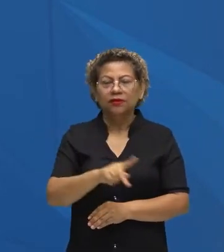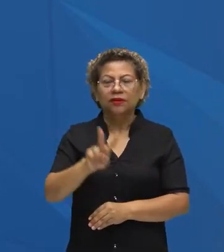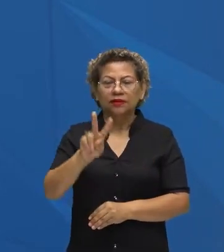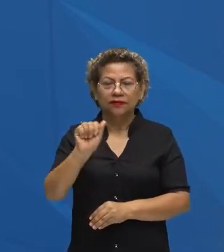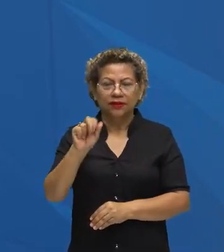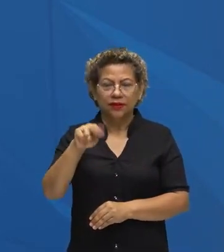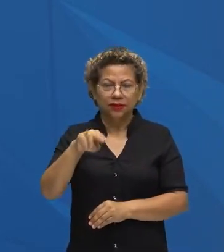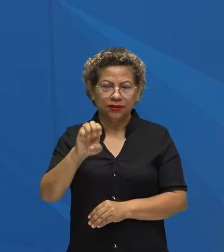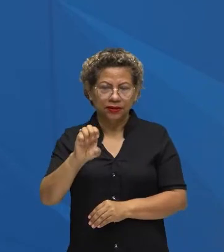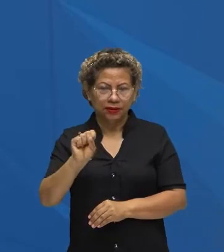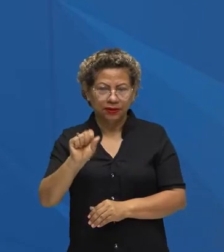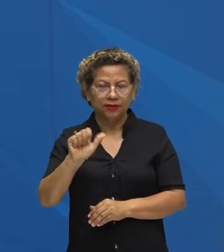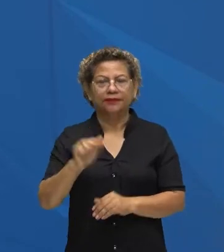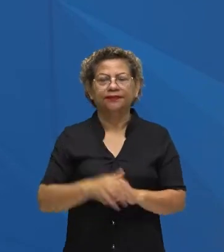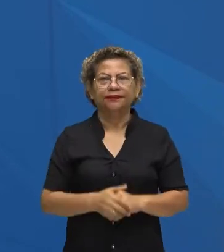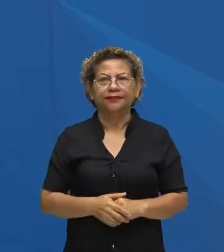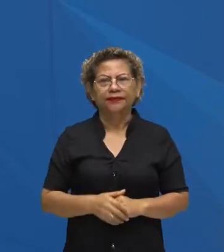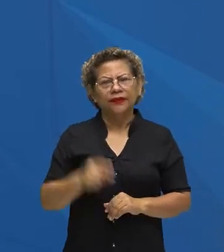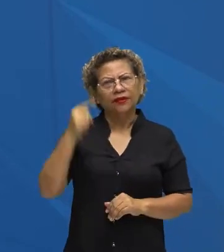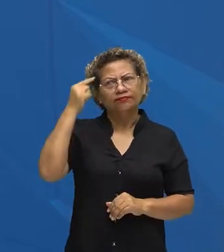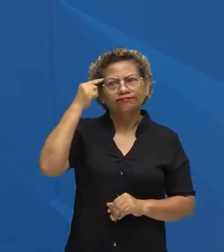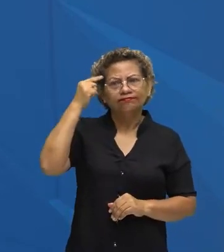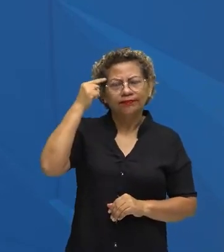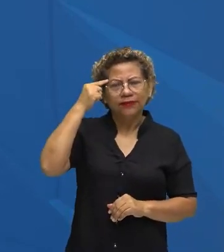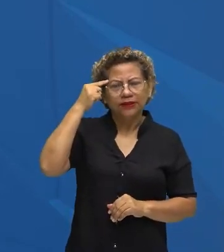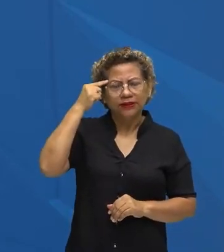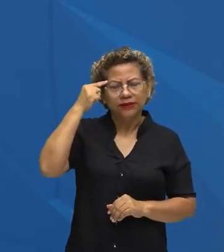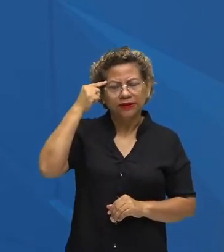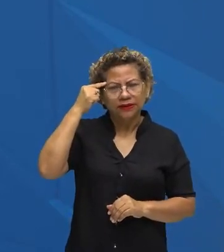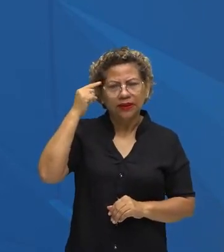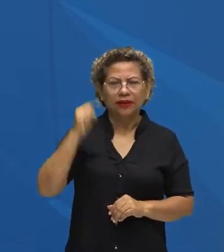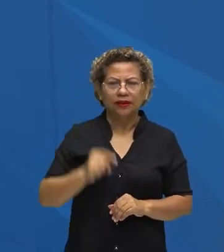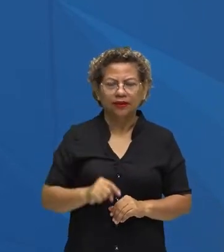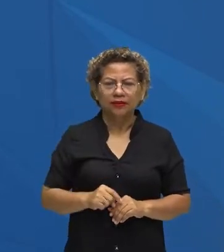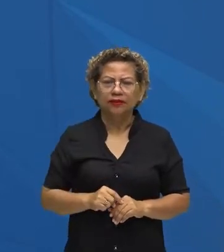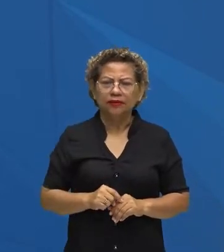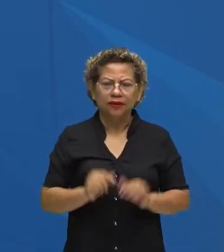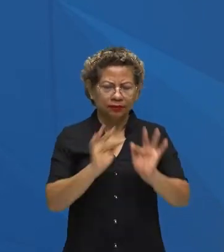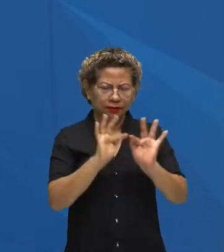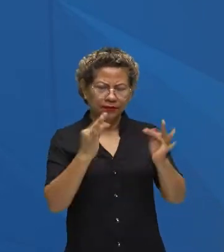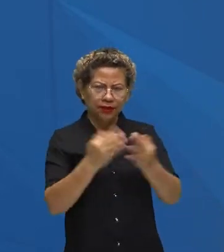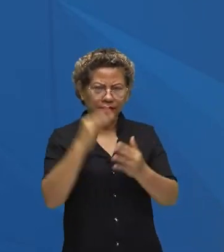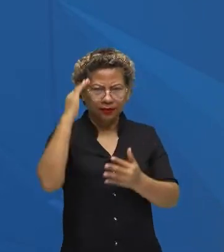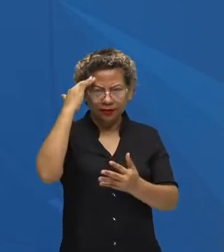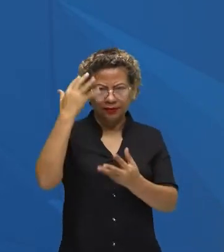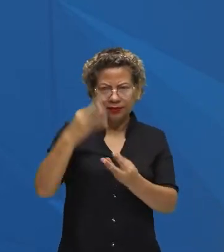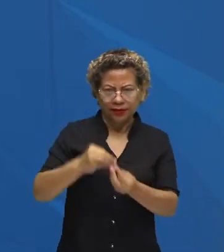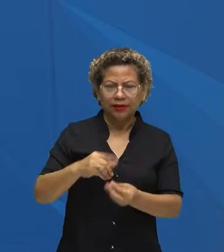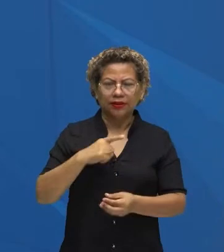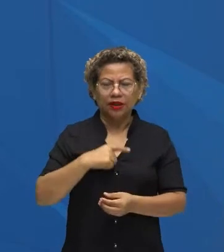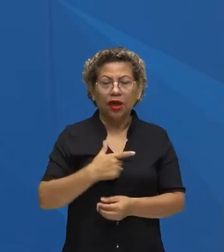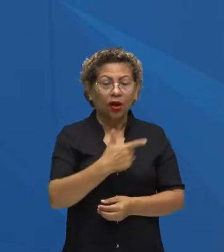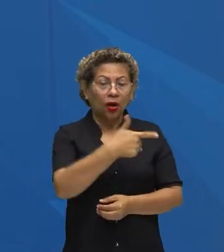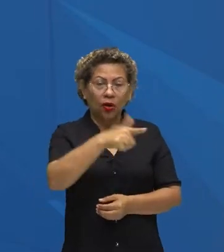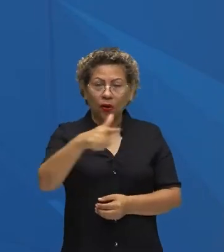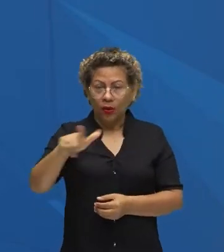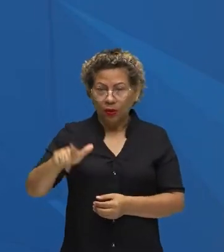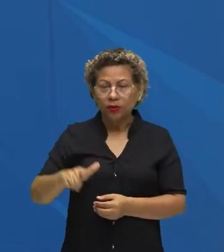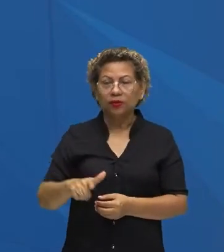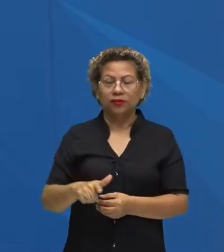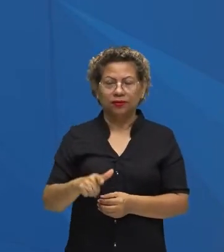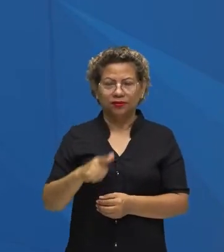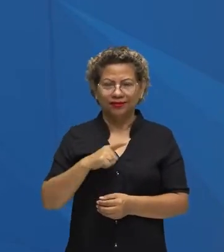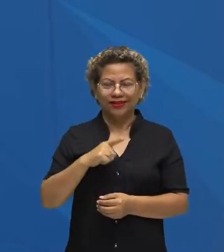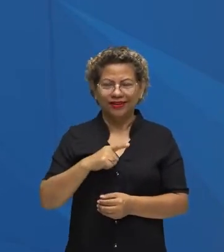se a gente for analisar bastante o conceito de ditado popular, a gente vai ver que existem outros aspectos que são bem